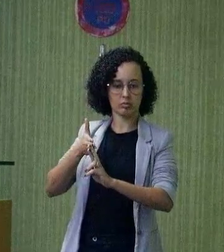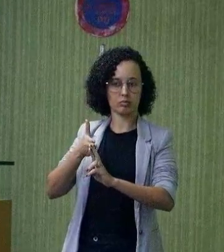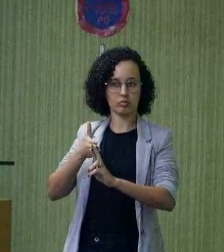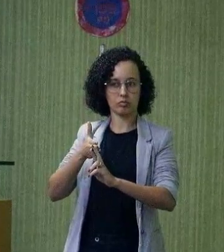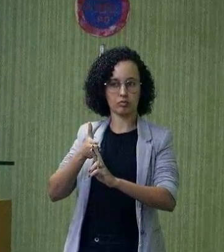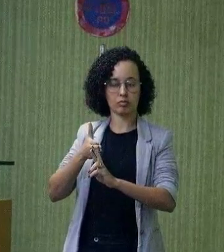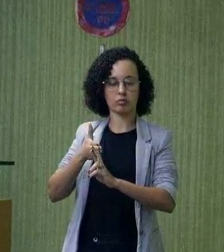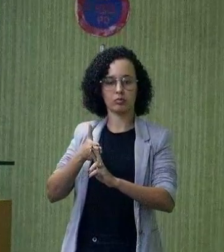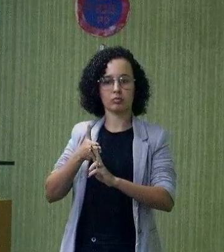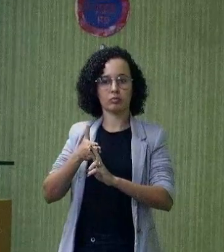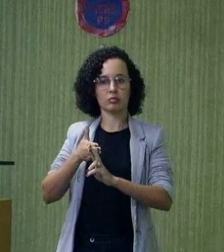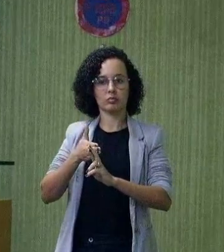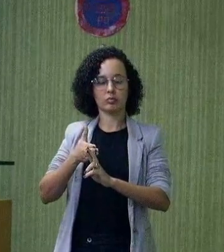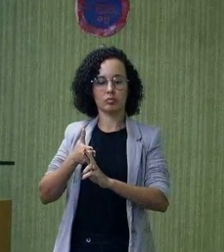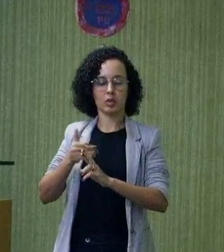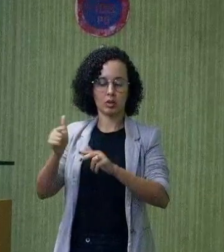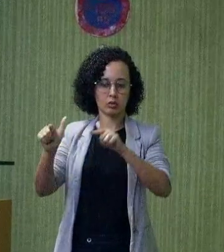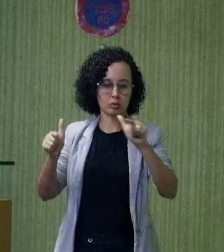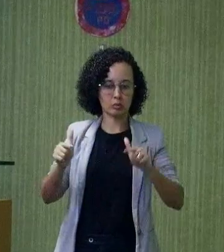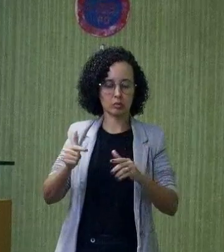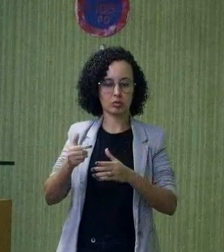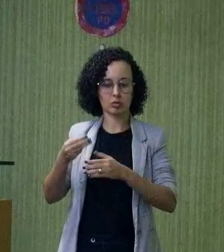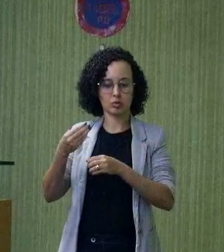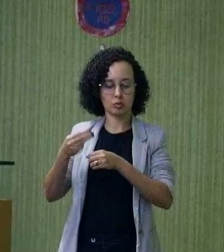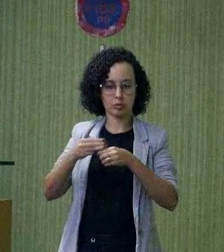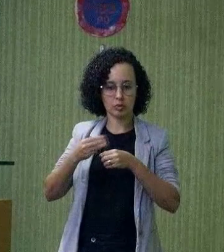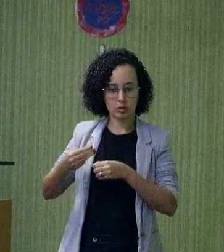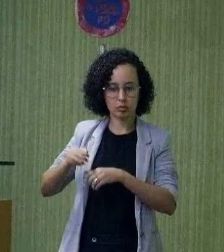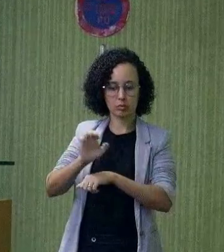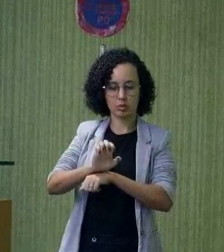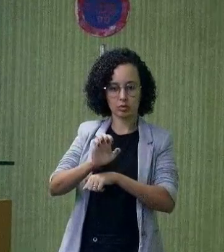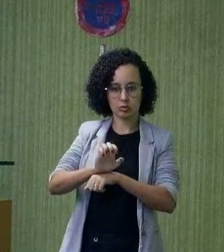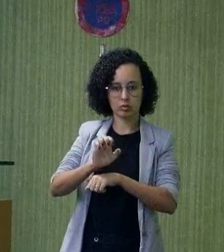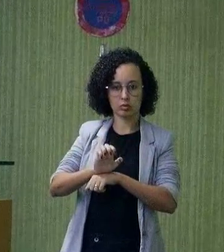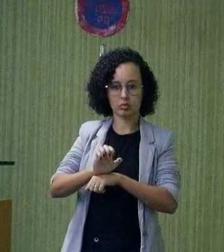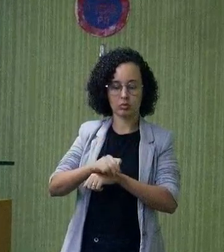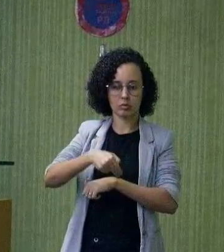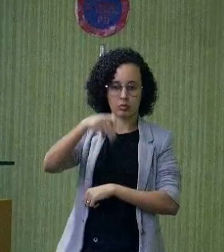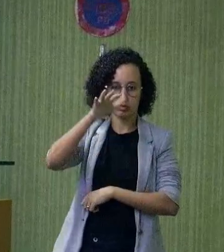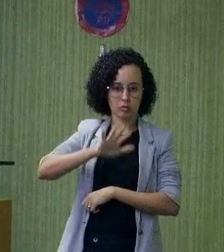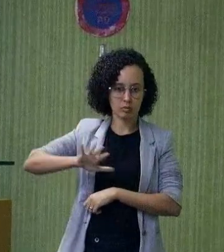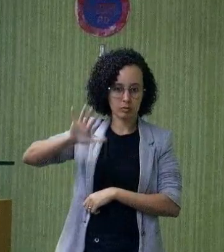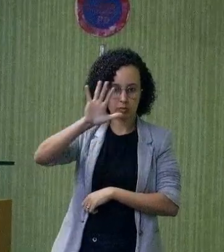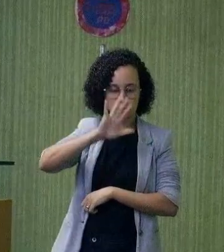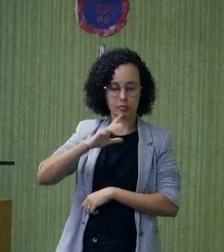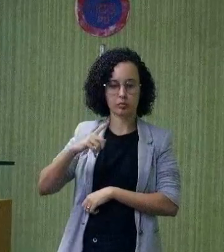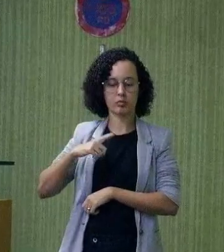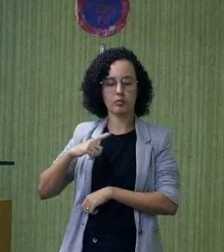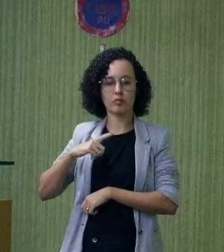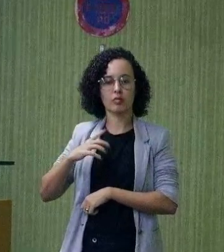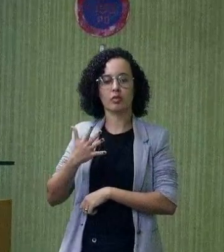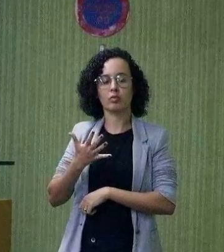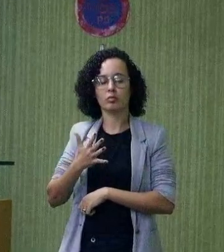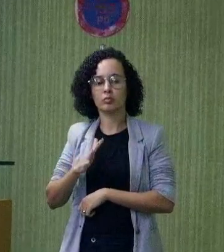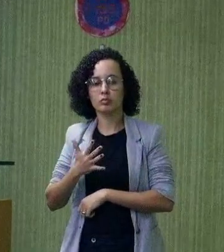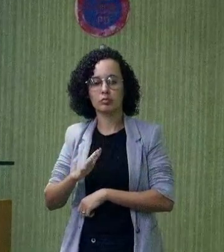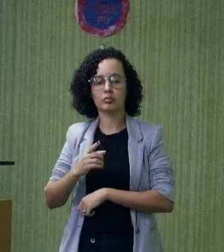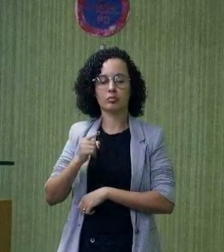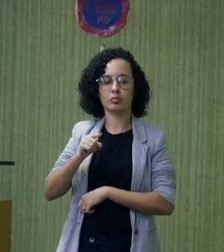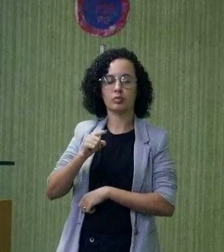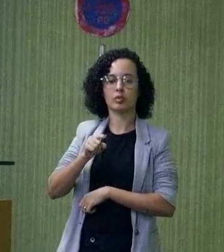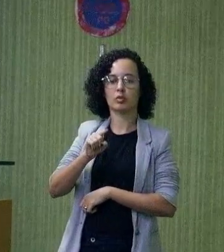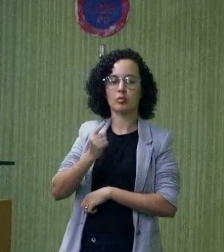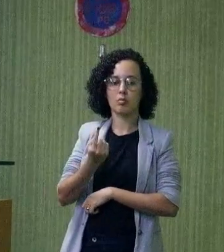eh nos municípios nos estados e na conferência nacional nós tivemos aí cerca de 1848